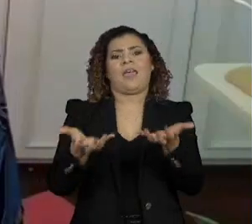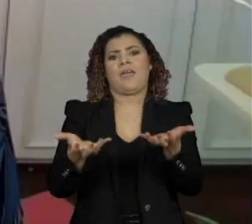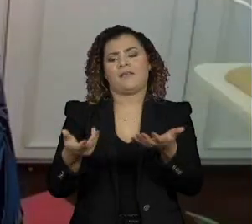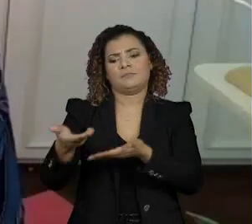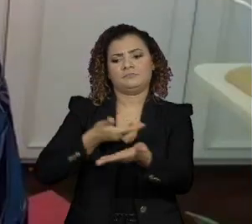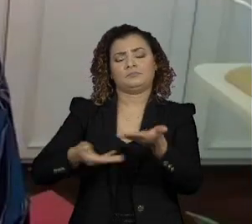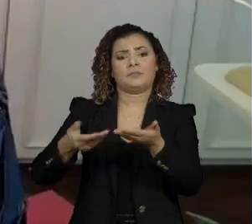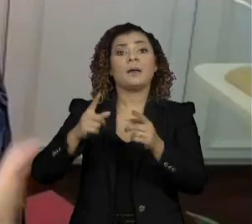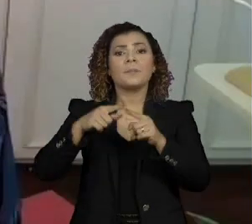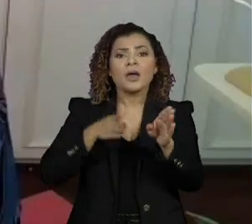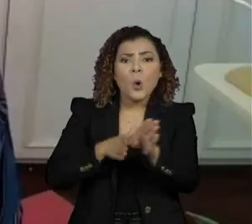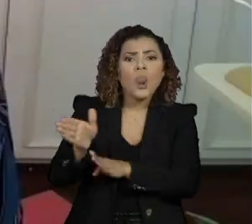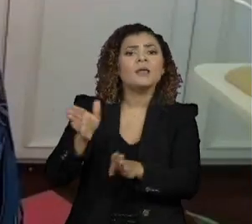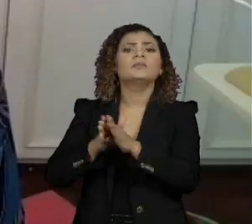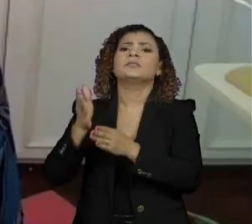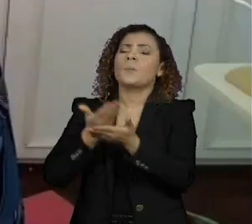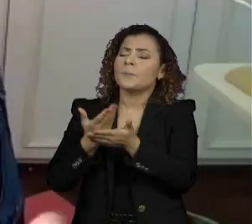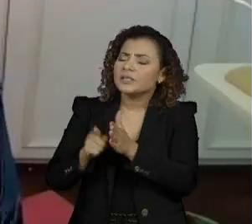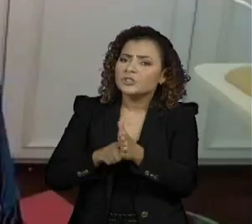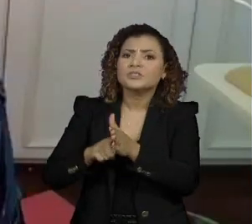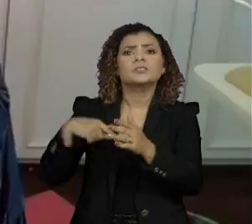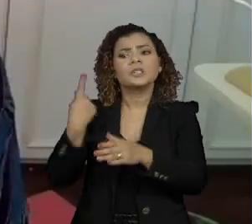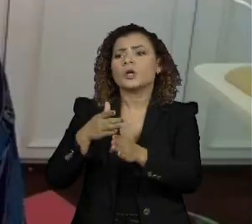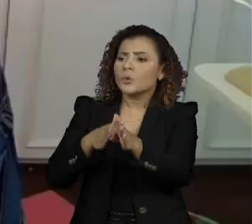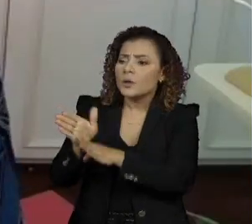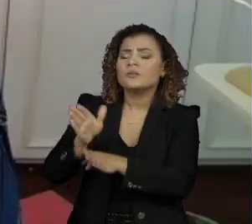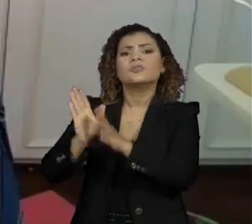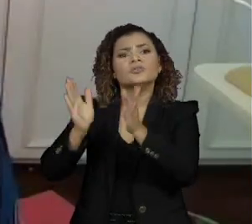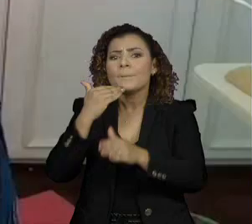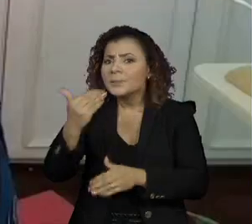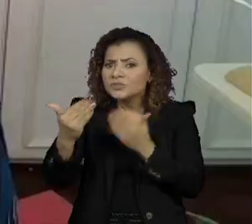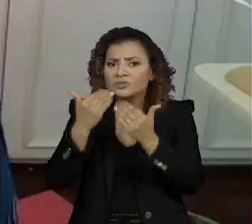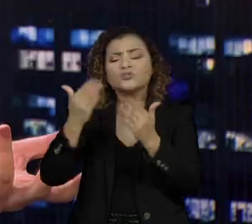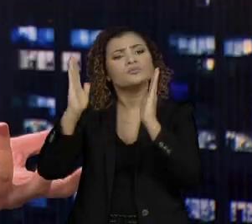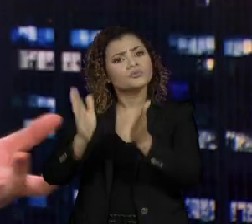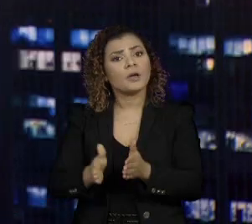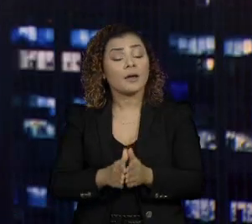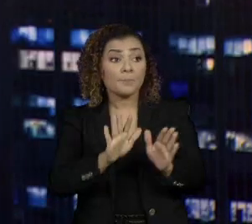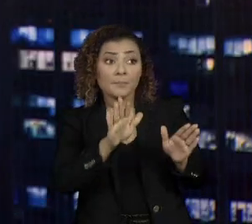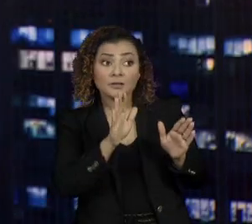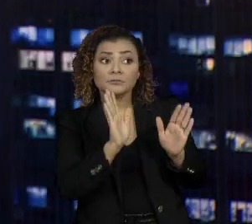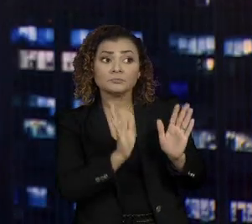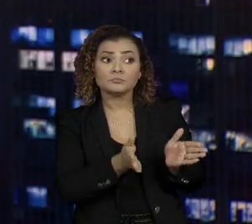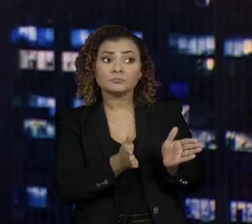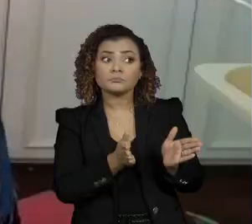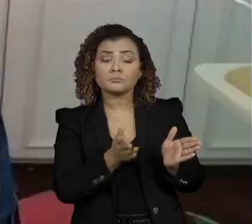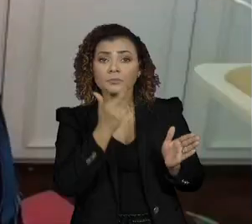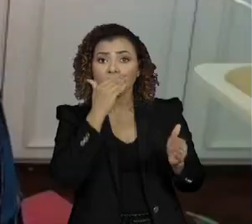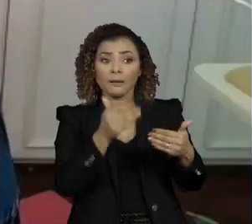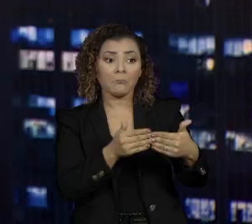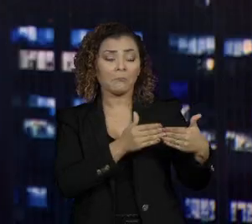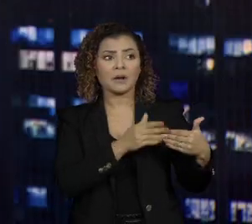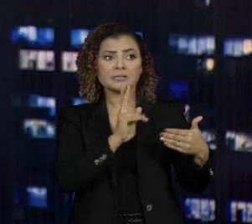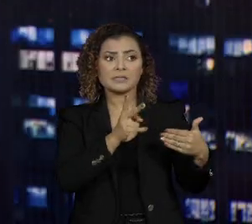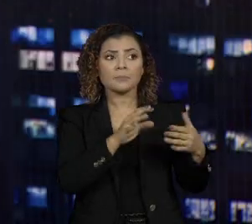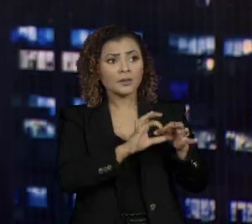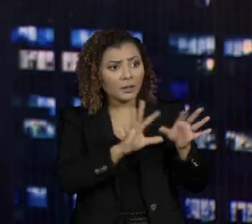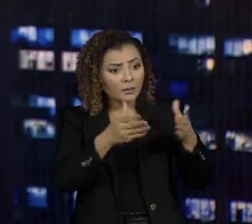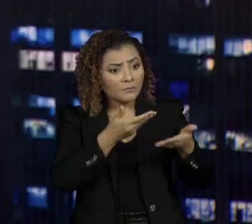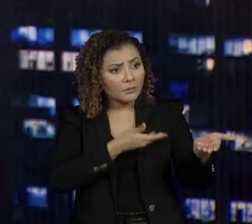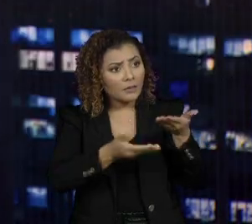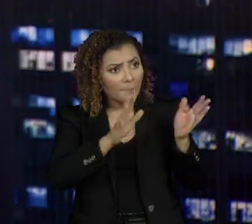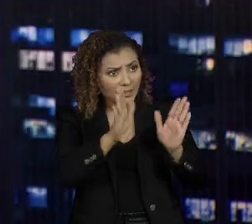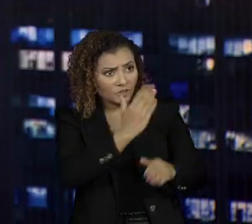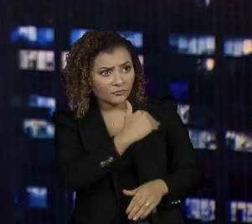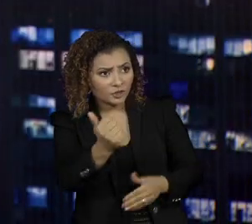de recomendações de estudos. A minha escola... Mas foram chamados para isso? Sempre estiveram dispostos, mas alguma vez